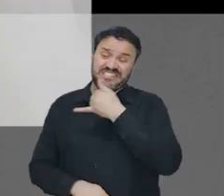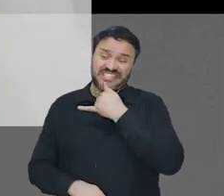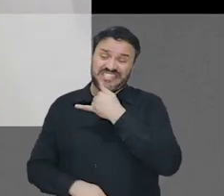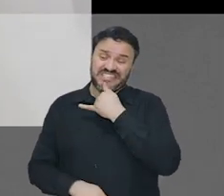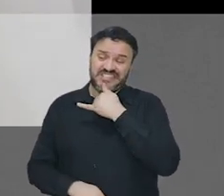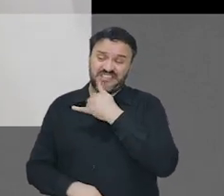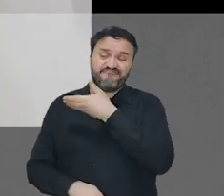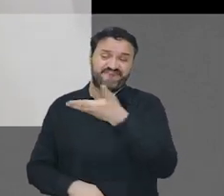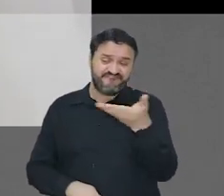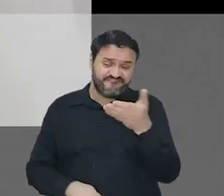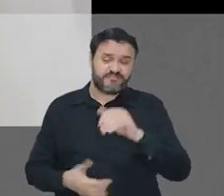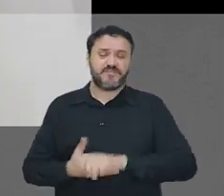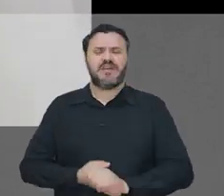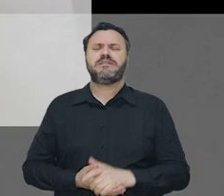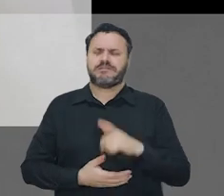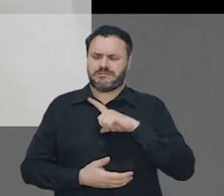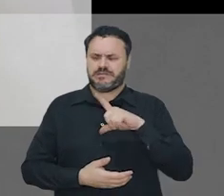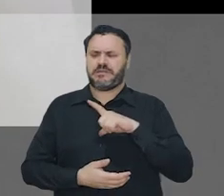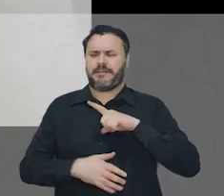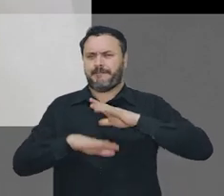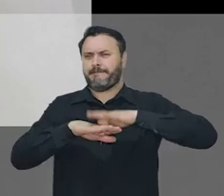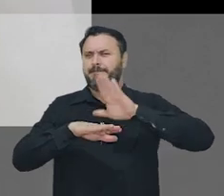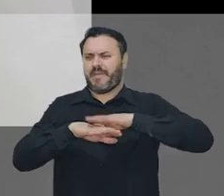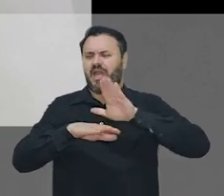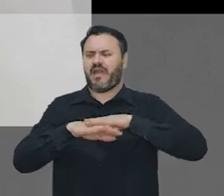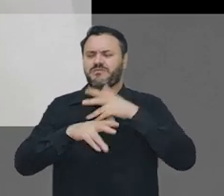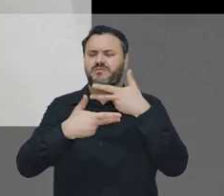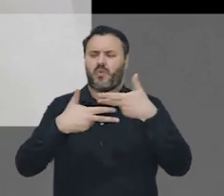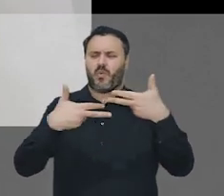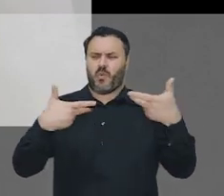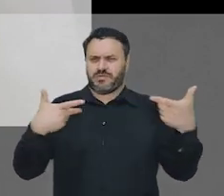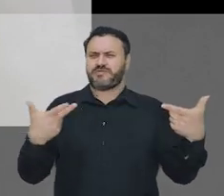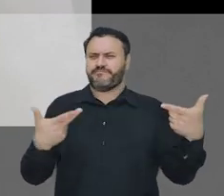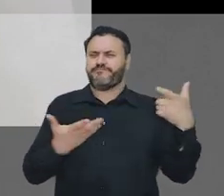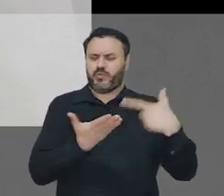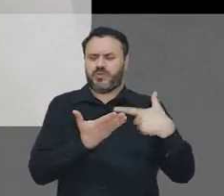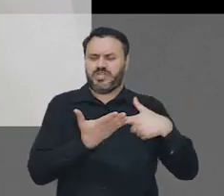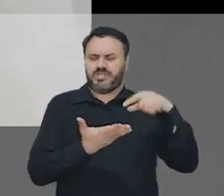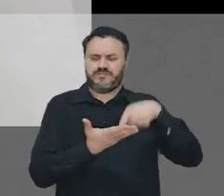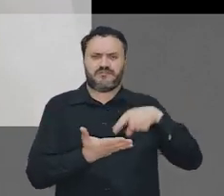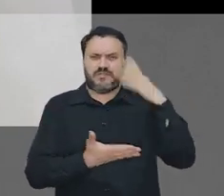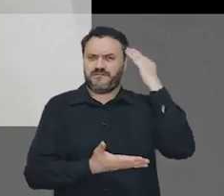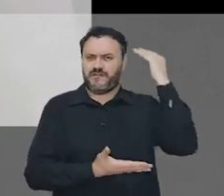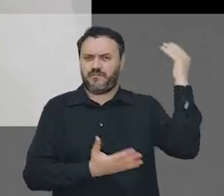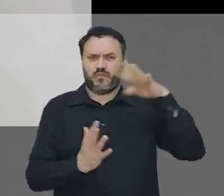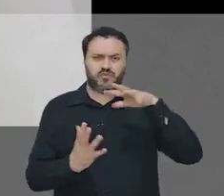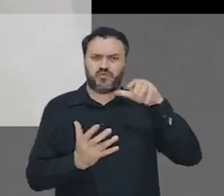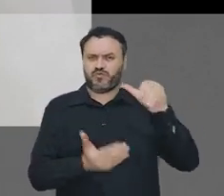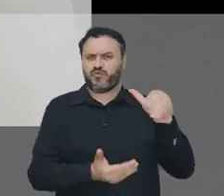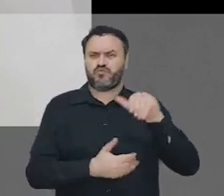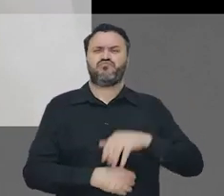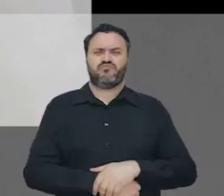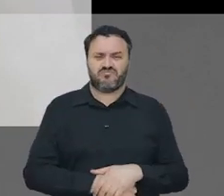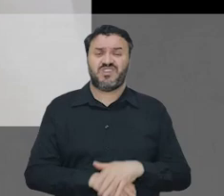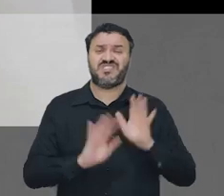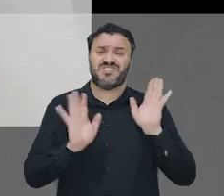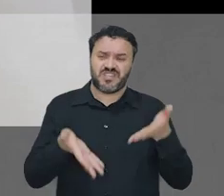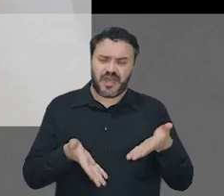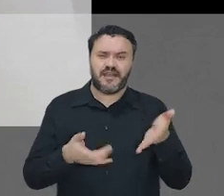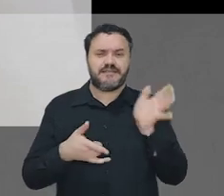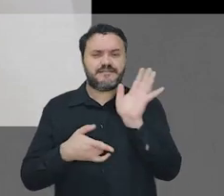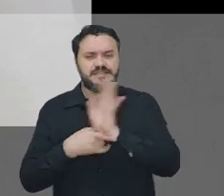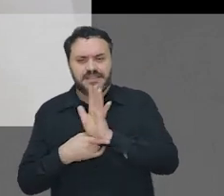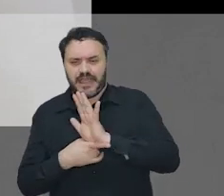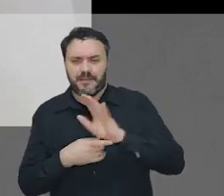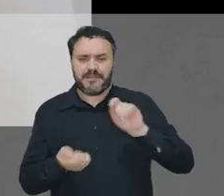outros aspectos a comentar sobre essa obra literária, que é um clássico mundial, inclusive foi adaptada para o